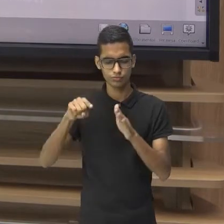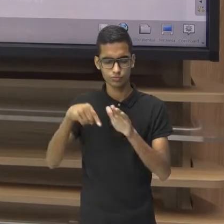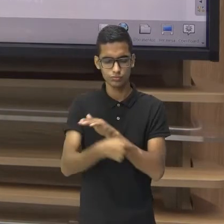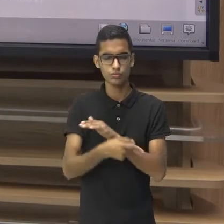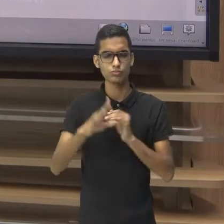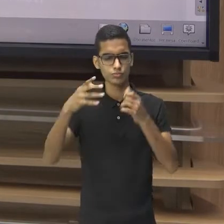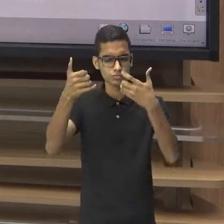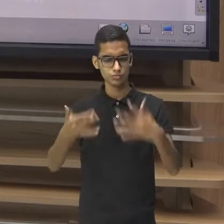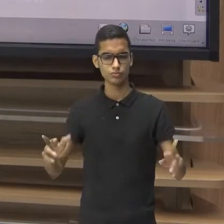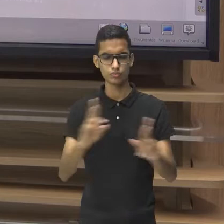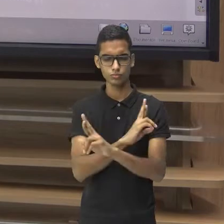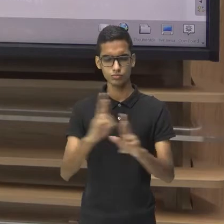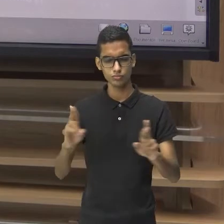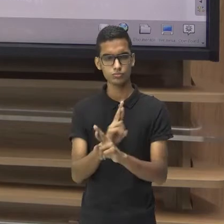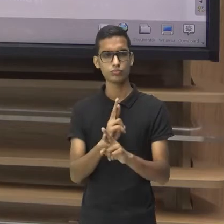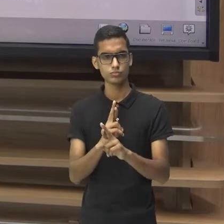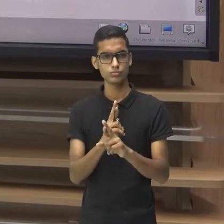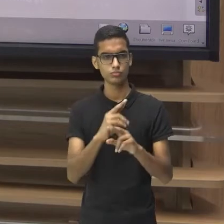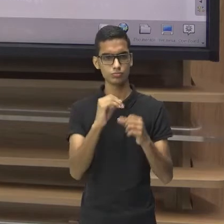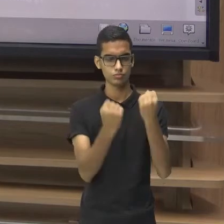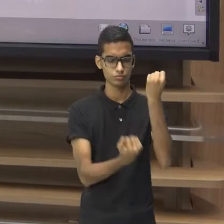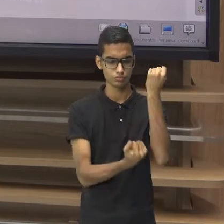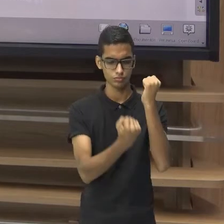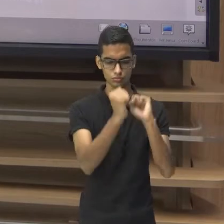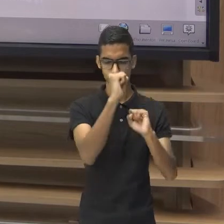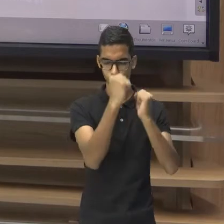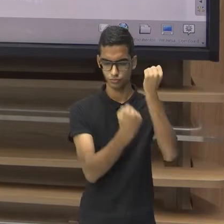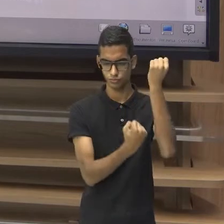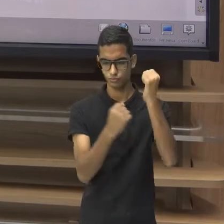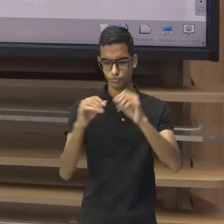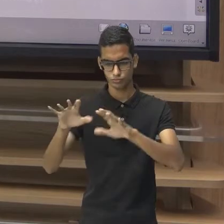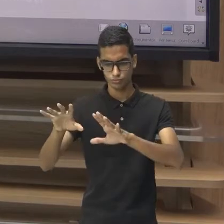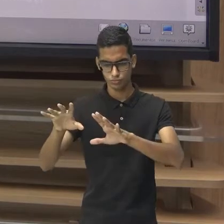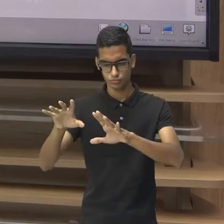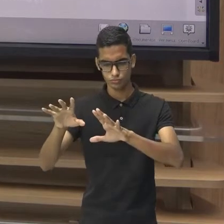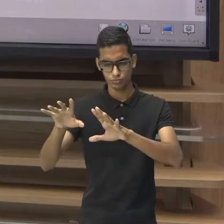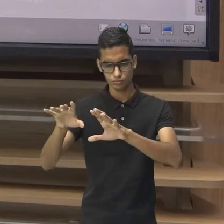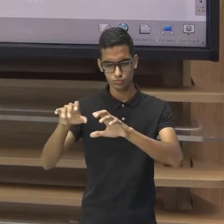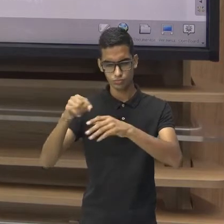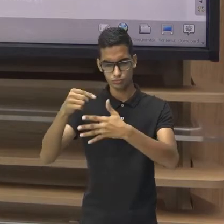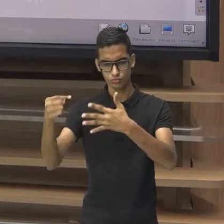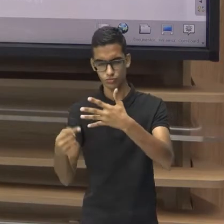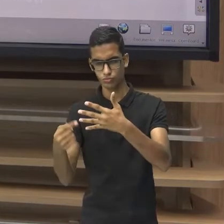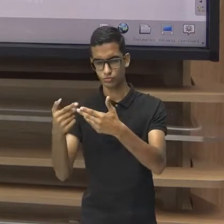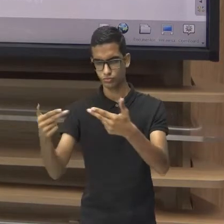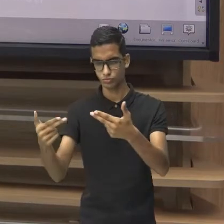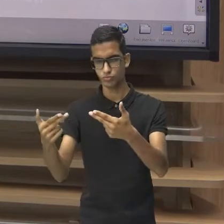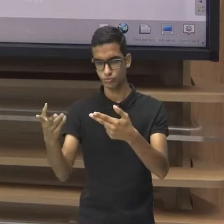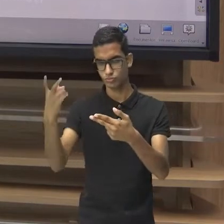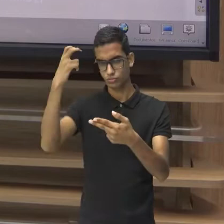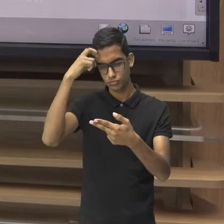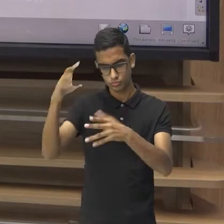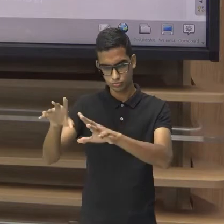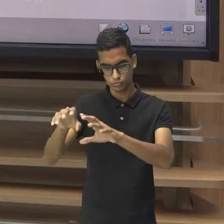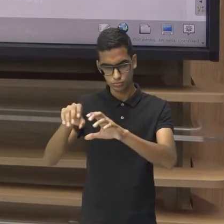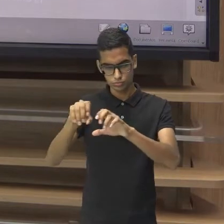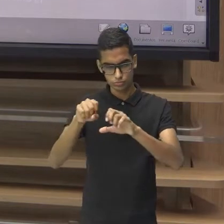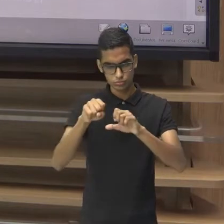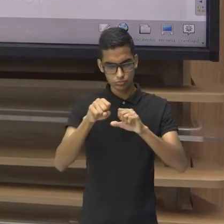relação da indústria, se apropriando de bens culturais para transformá-los